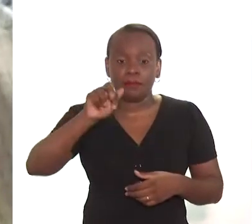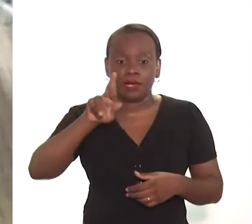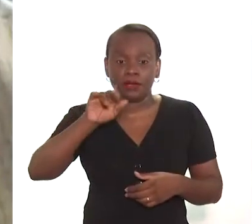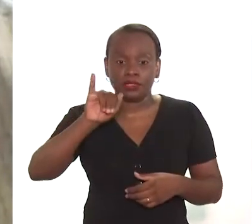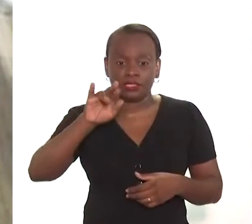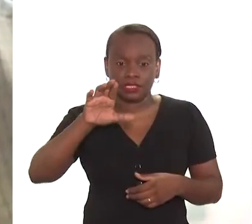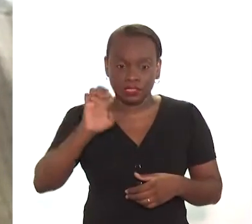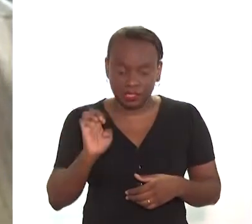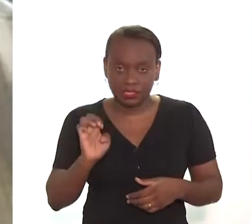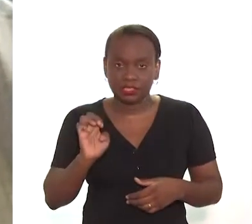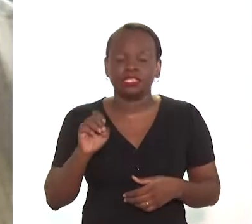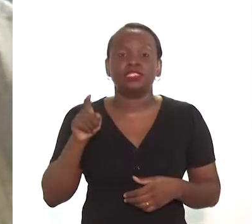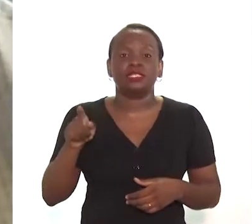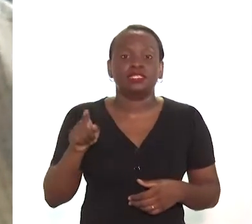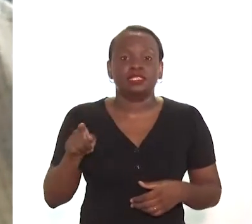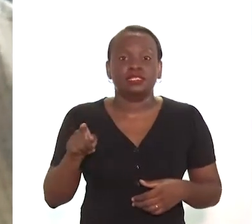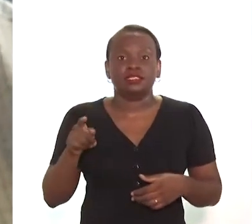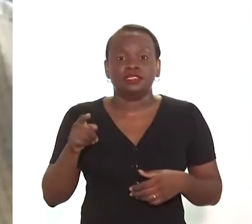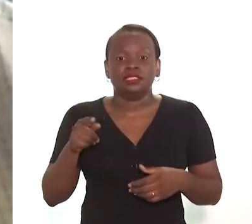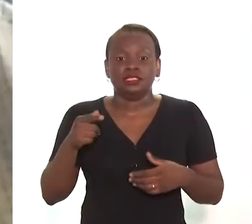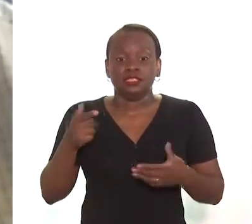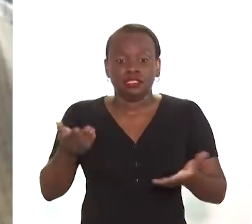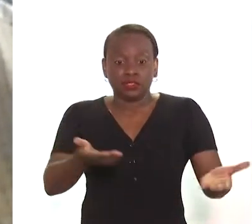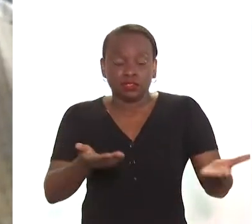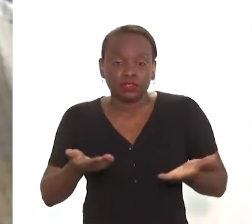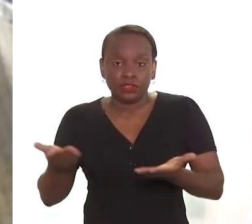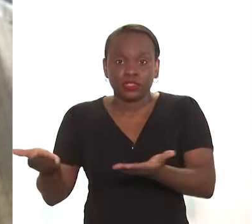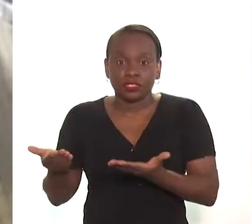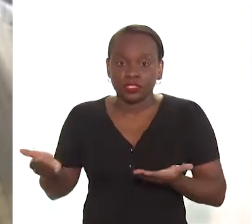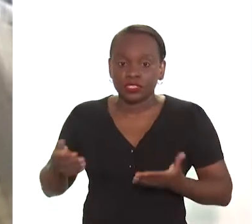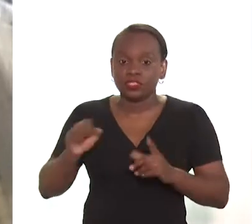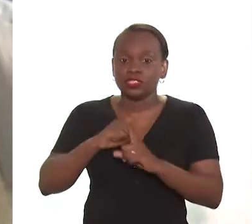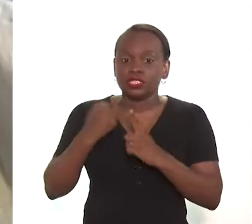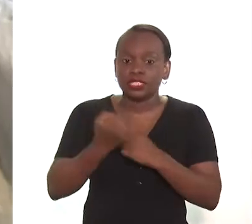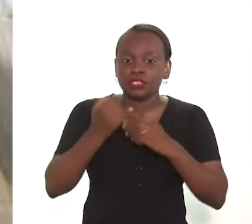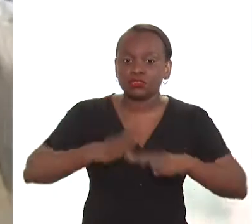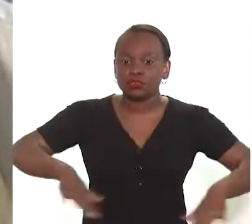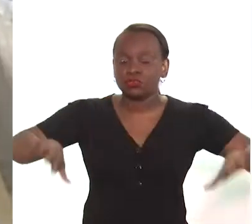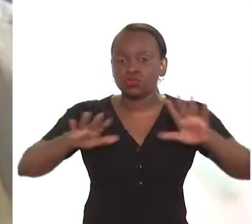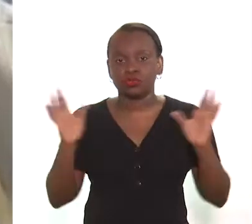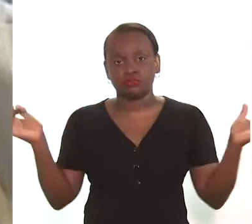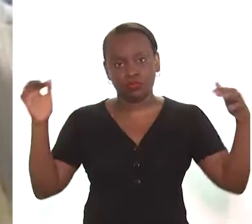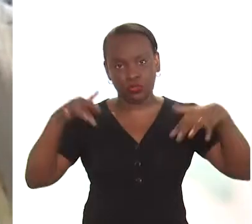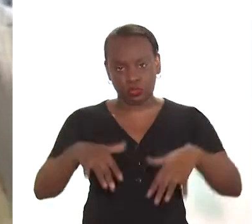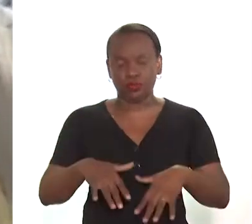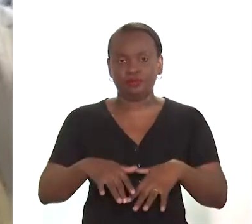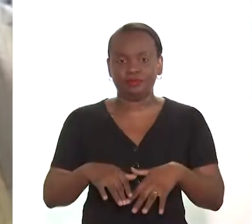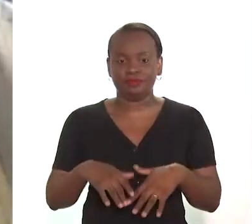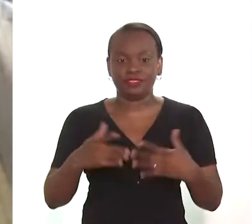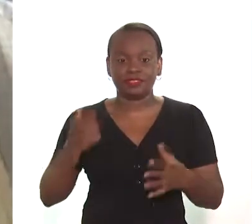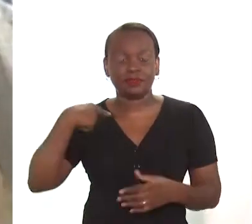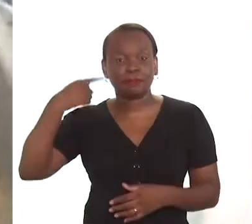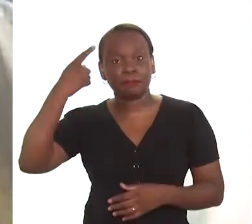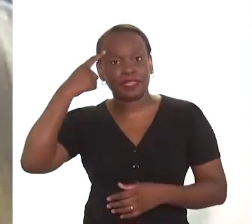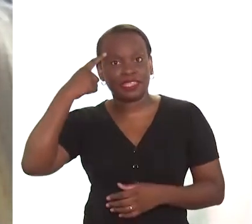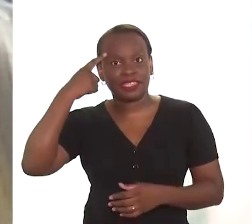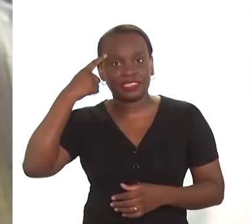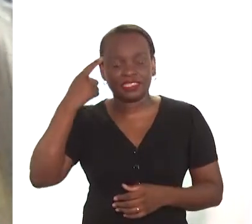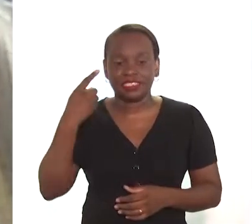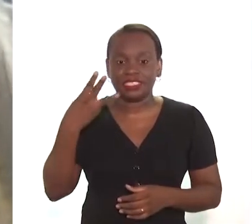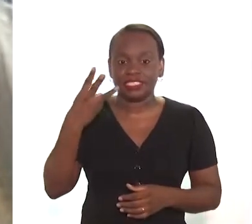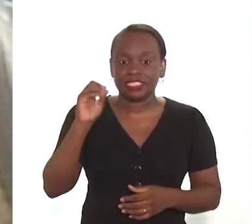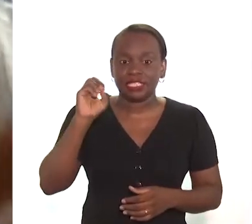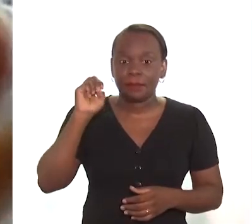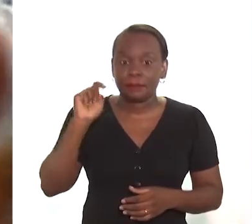Strong, ele teria chamado e convocado a sociedade para vir aqui. E vocês